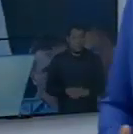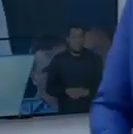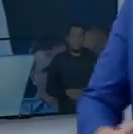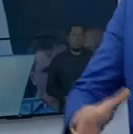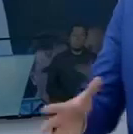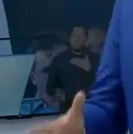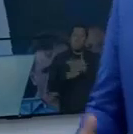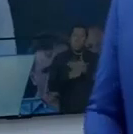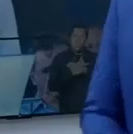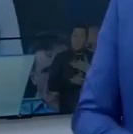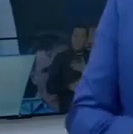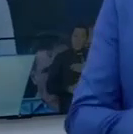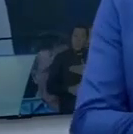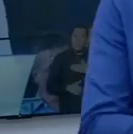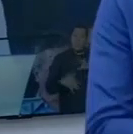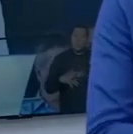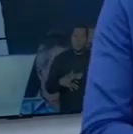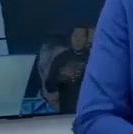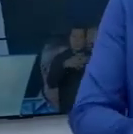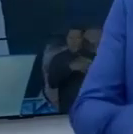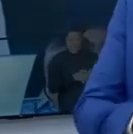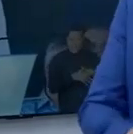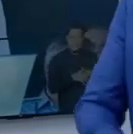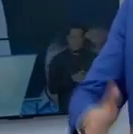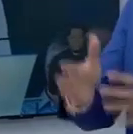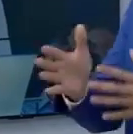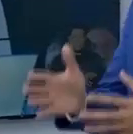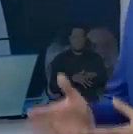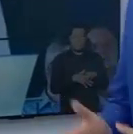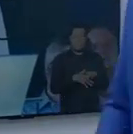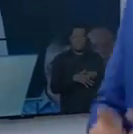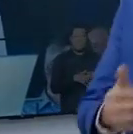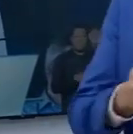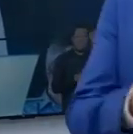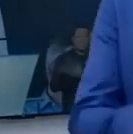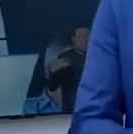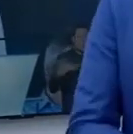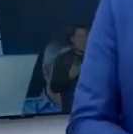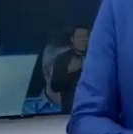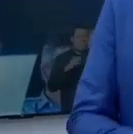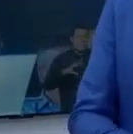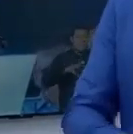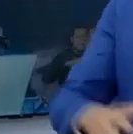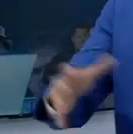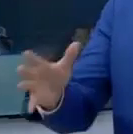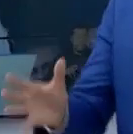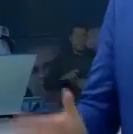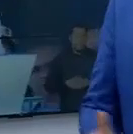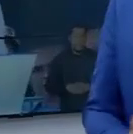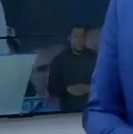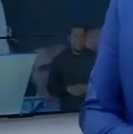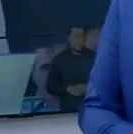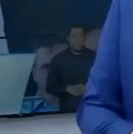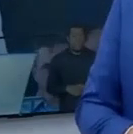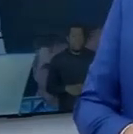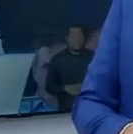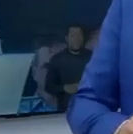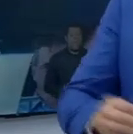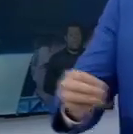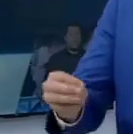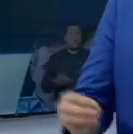toda a estrutura de produção, desde o abate, do corte, do armazenamento, do embalo dessa carne, isso tudo é